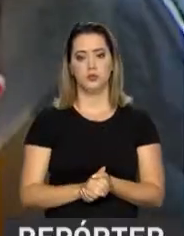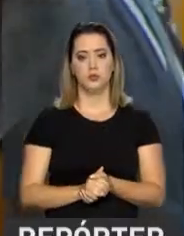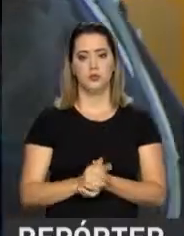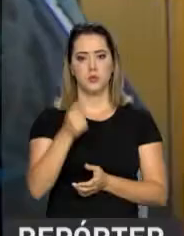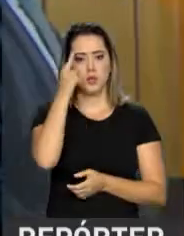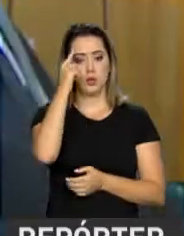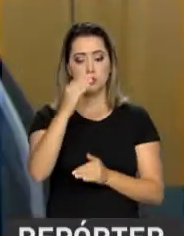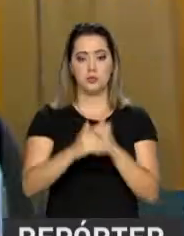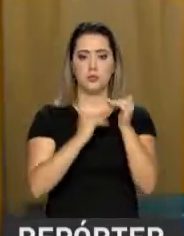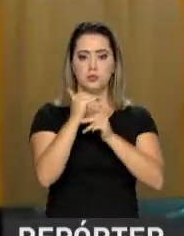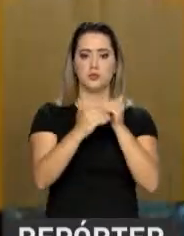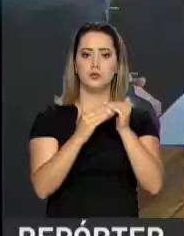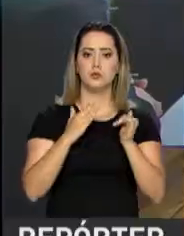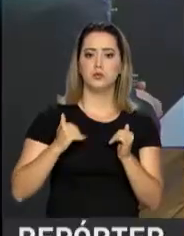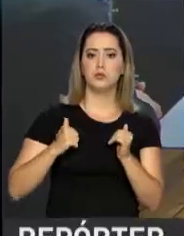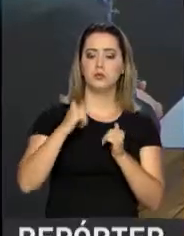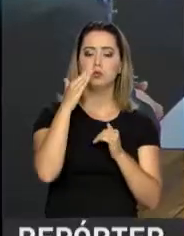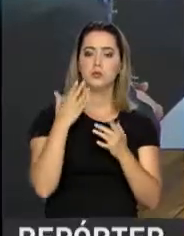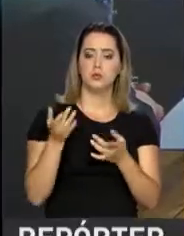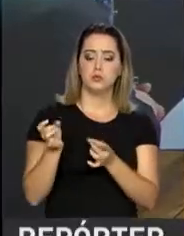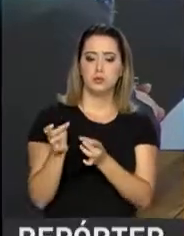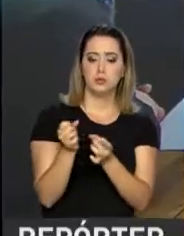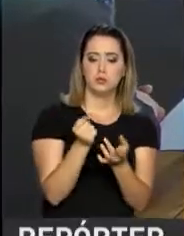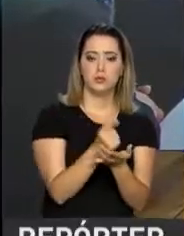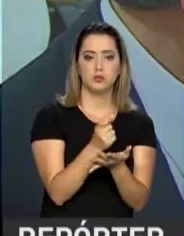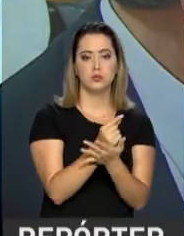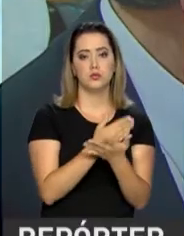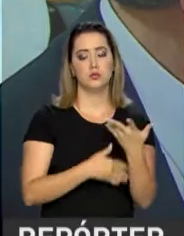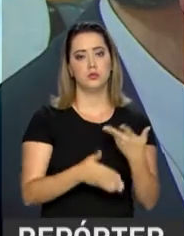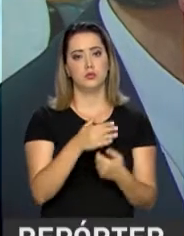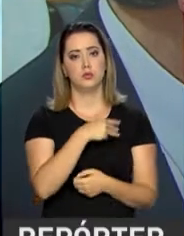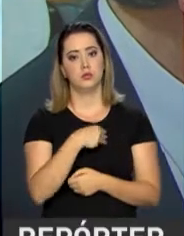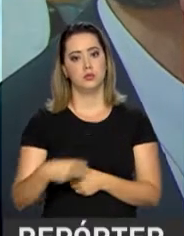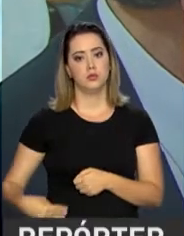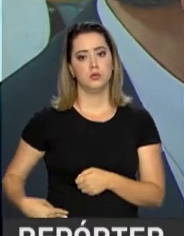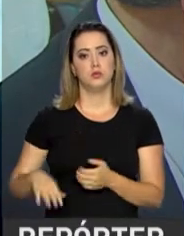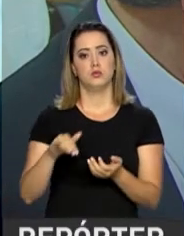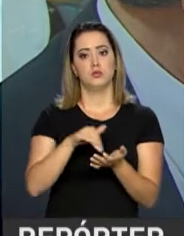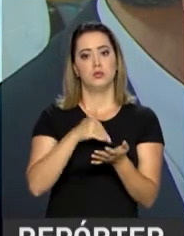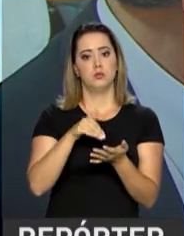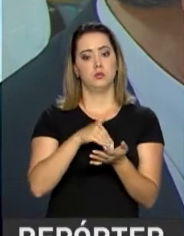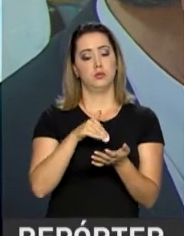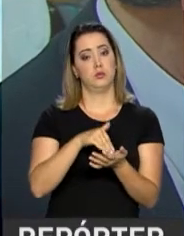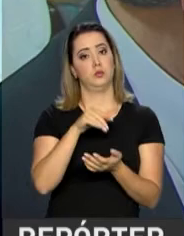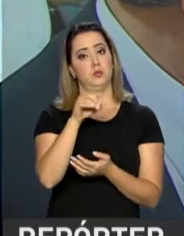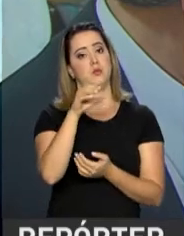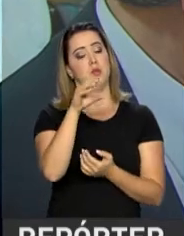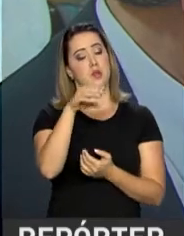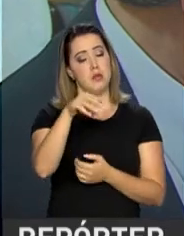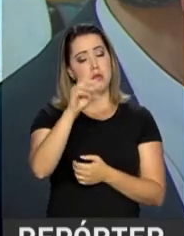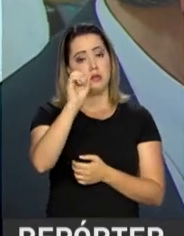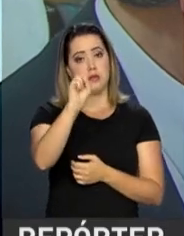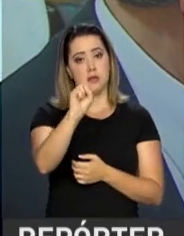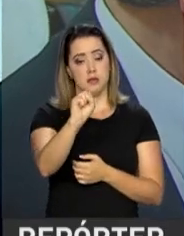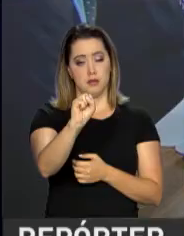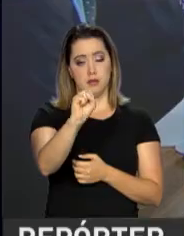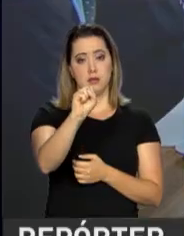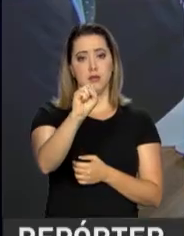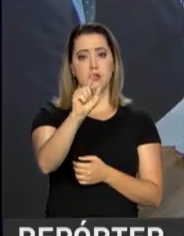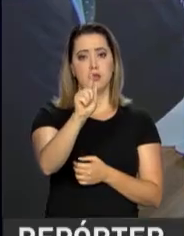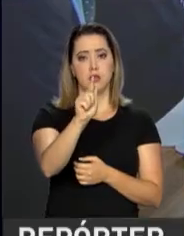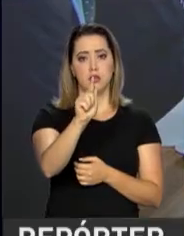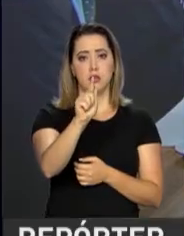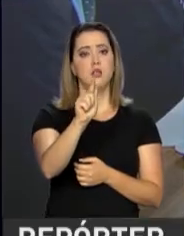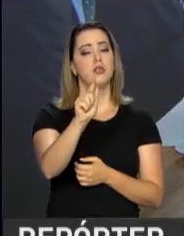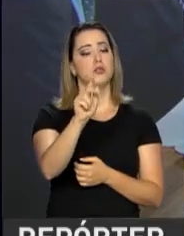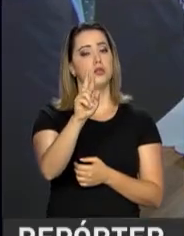a idéia é aumentar ainda mais os negócios o ministro da secretaria geral da presidência da república moreira franco se